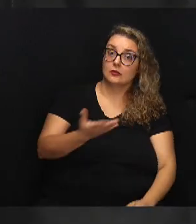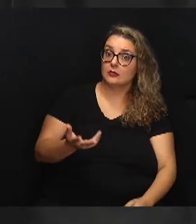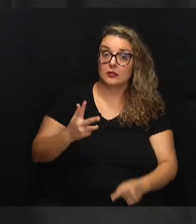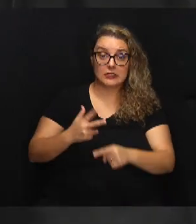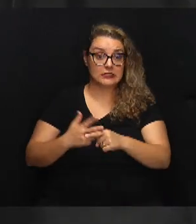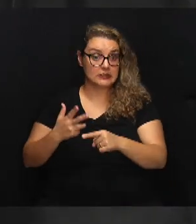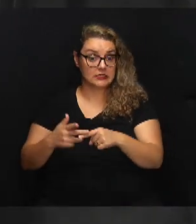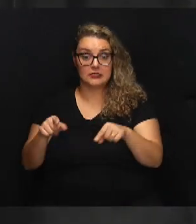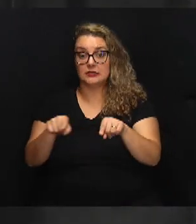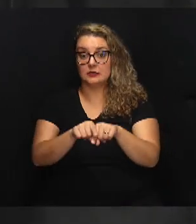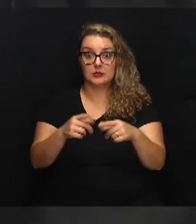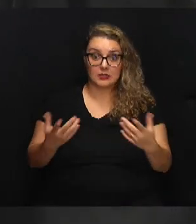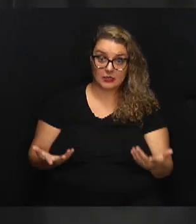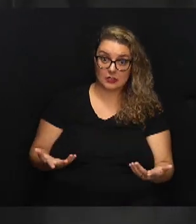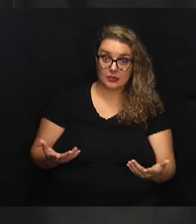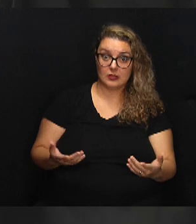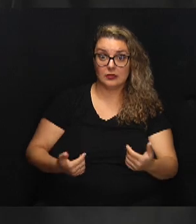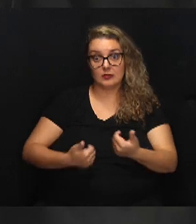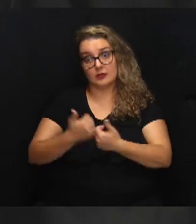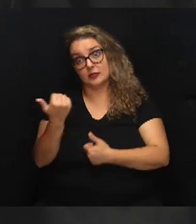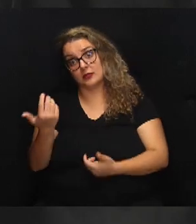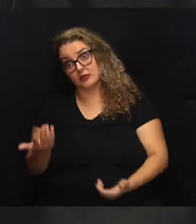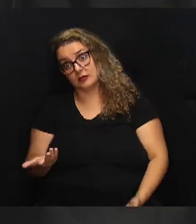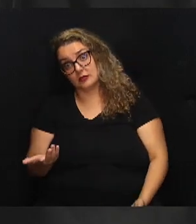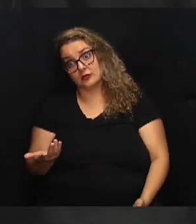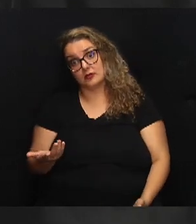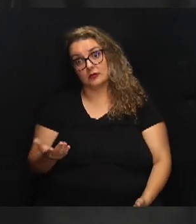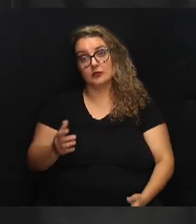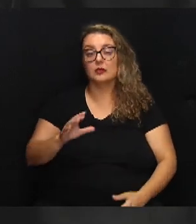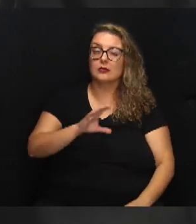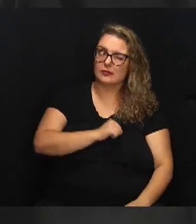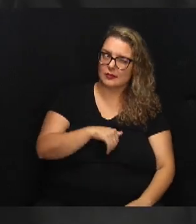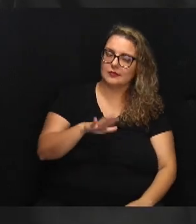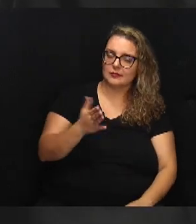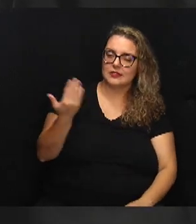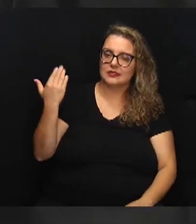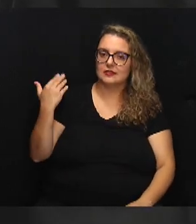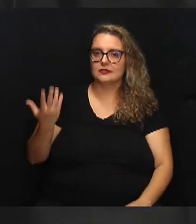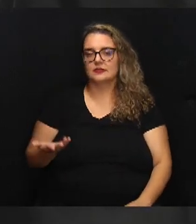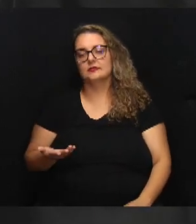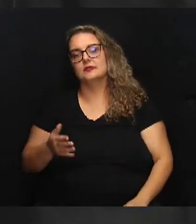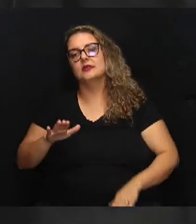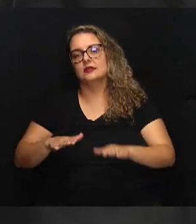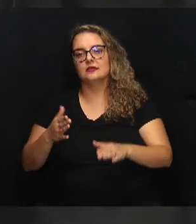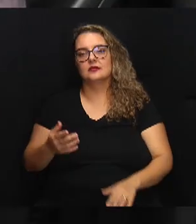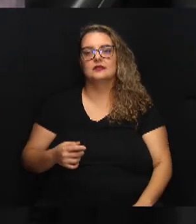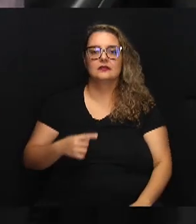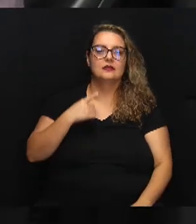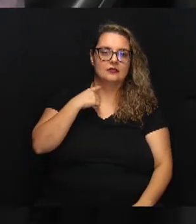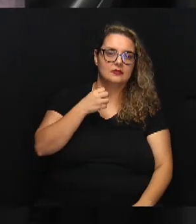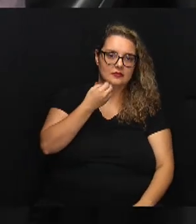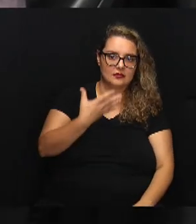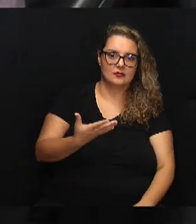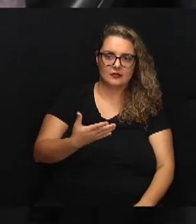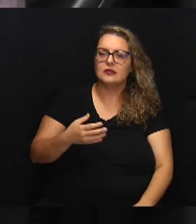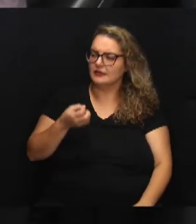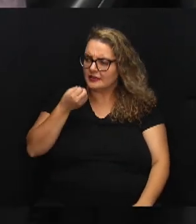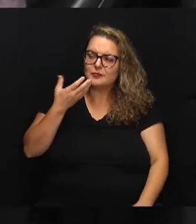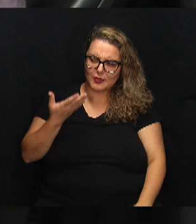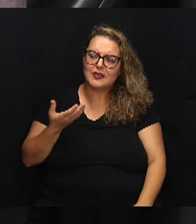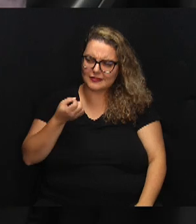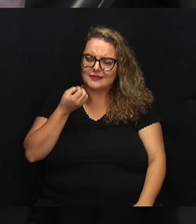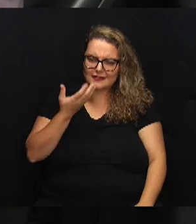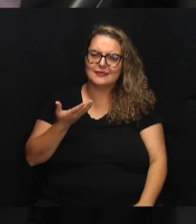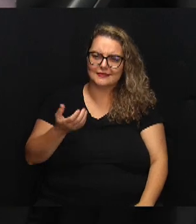série também, gosto de ver um futebol, né, pela TV. Gostava mais antigamente, mas É. de vez em quando Flamengo também tá indo gosto. bem? Tá indo bem. Tá indo